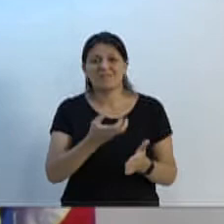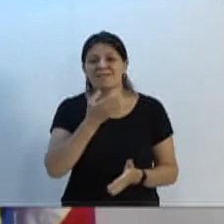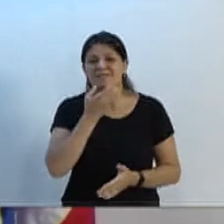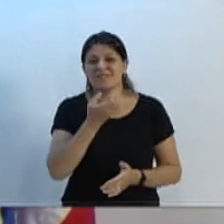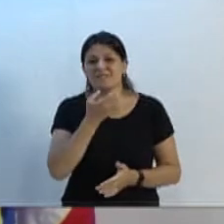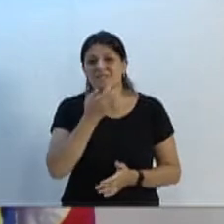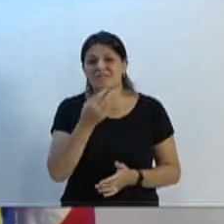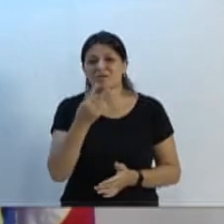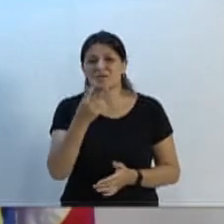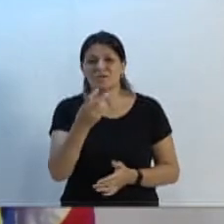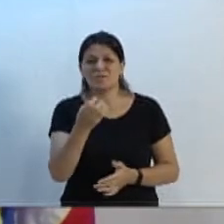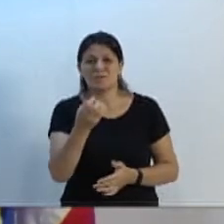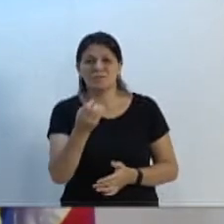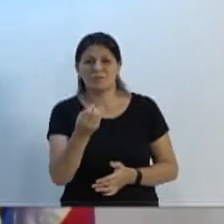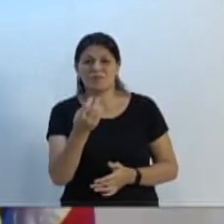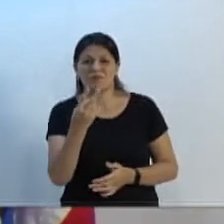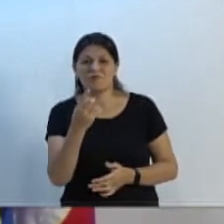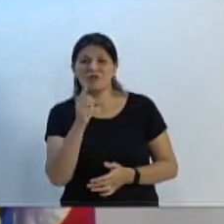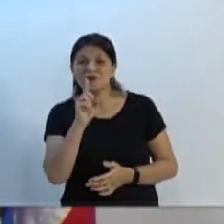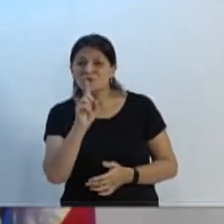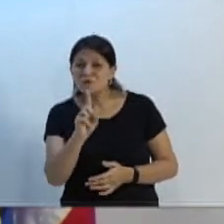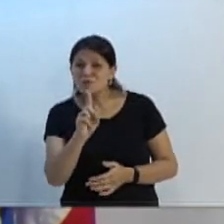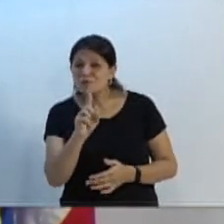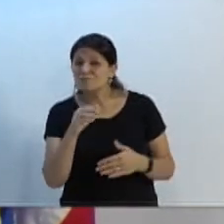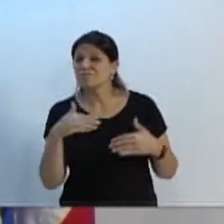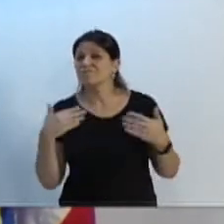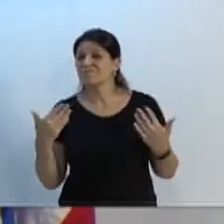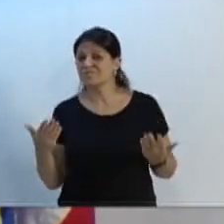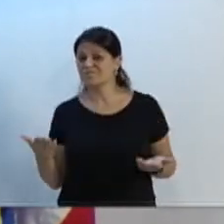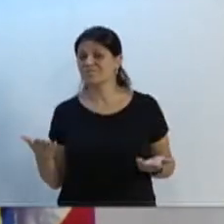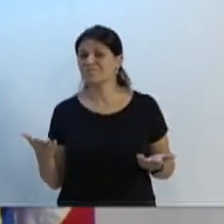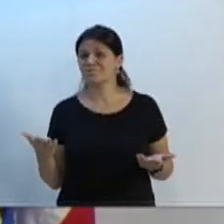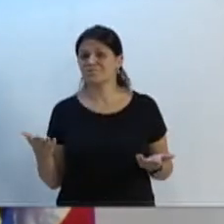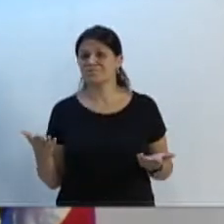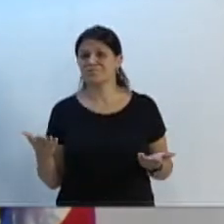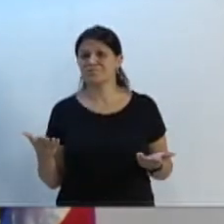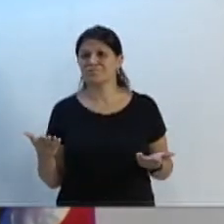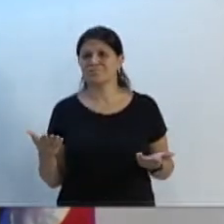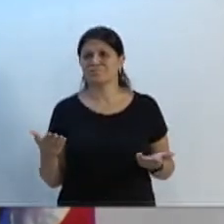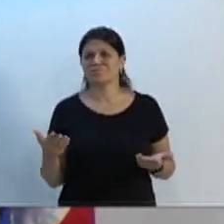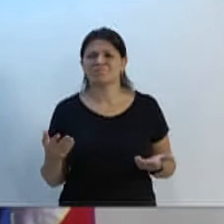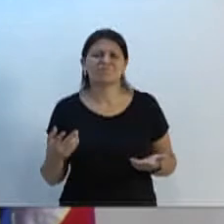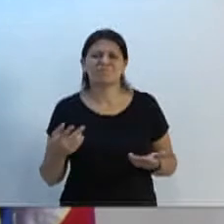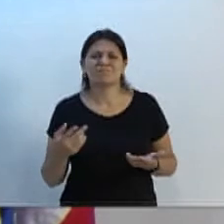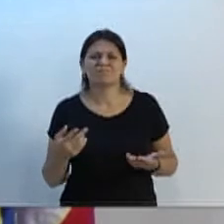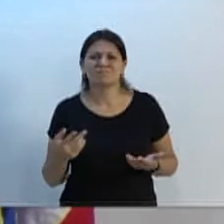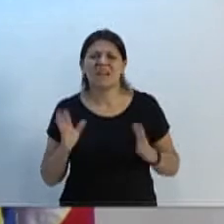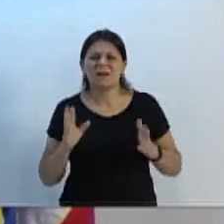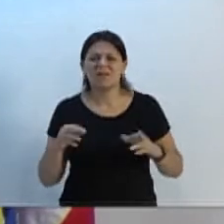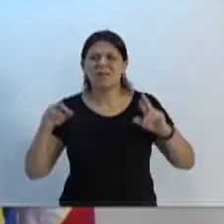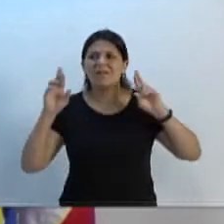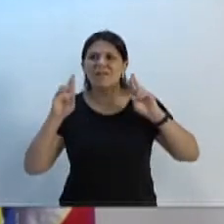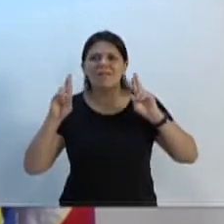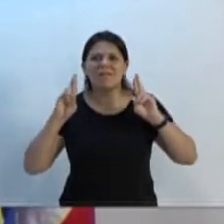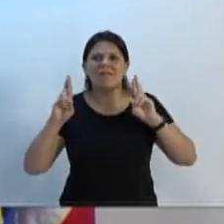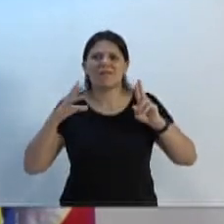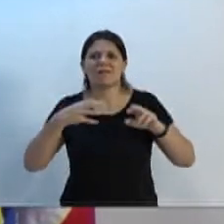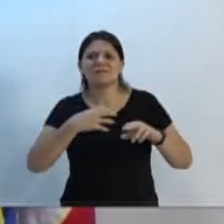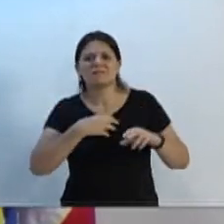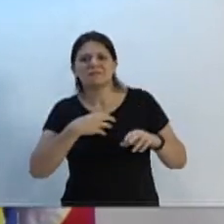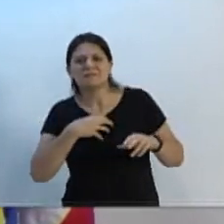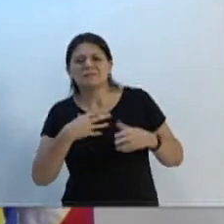seria entregue até dezembro de 2021 ou seja se criou uma expectativa em cima